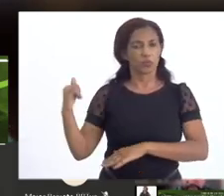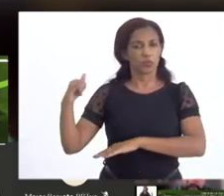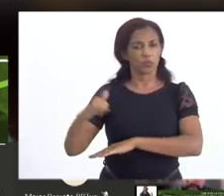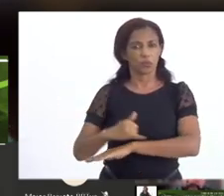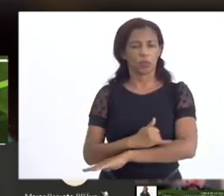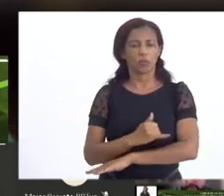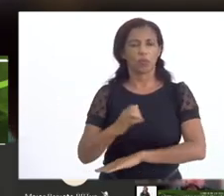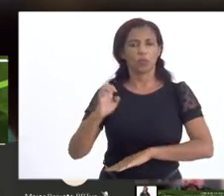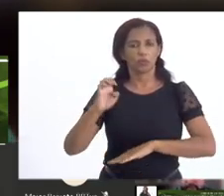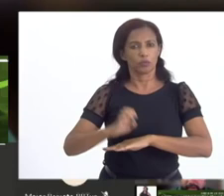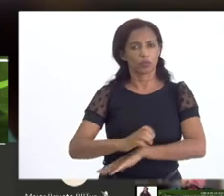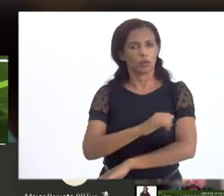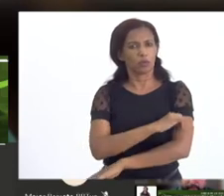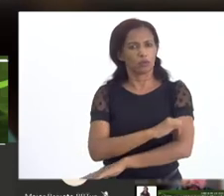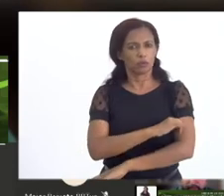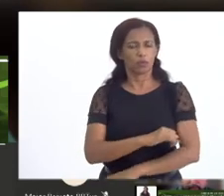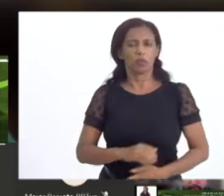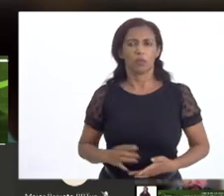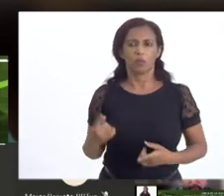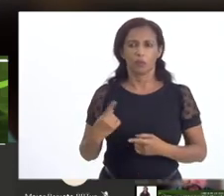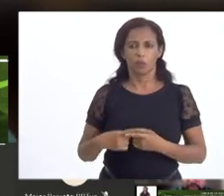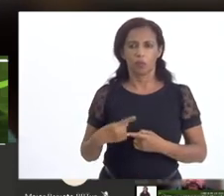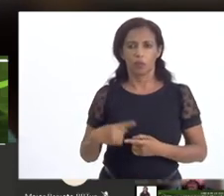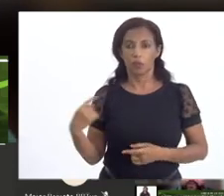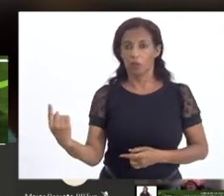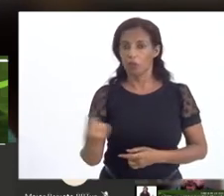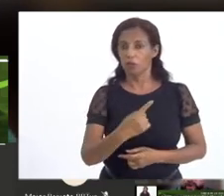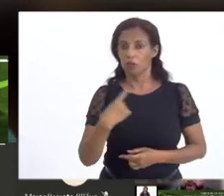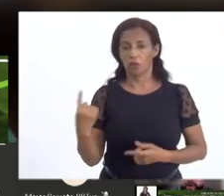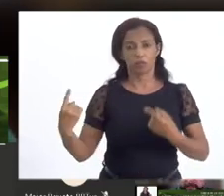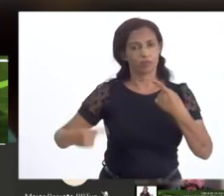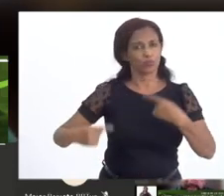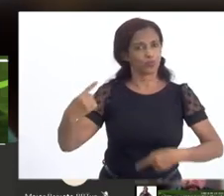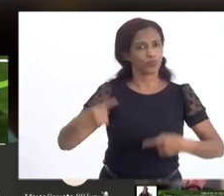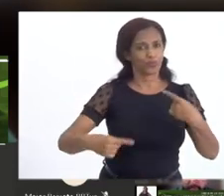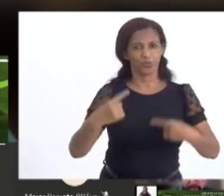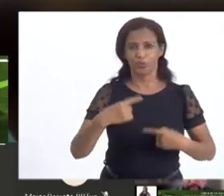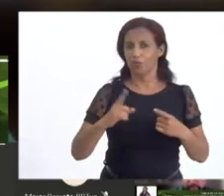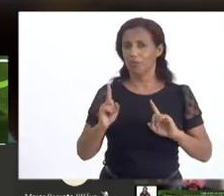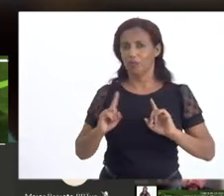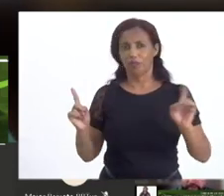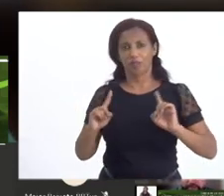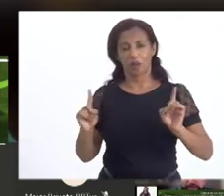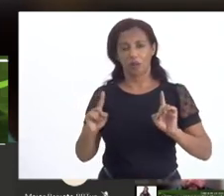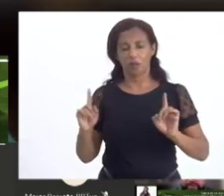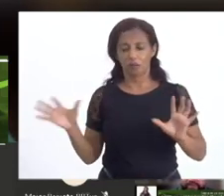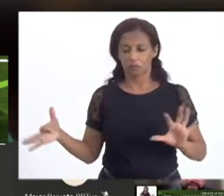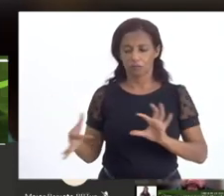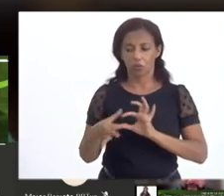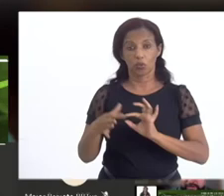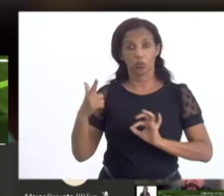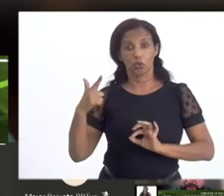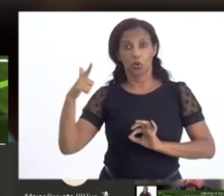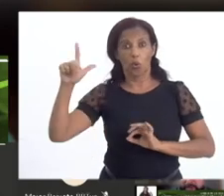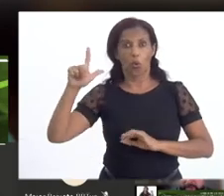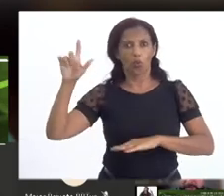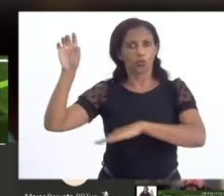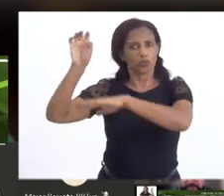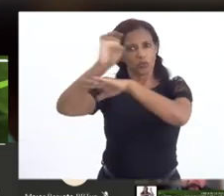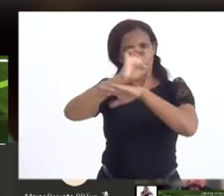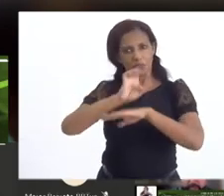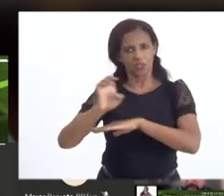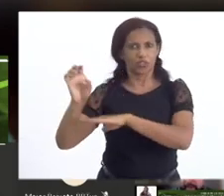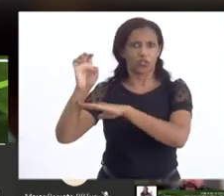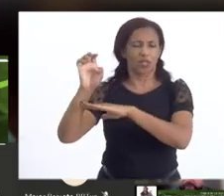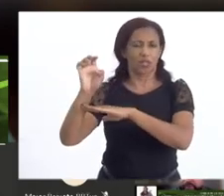aeroportos no Rio de Janeiro, porque nós não somos concorrentes entre si, nós somos concorrentes de outros estados e outras regiões.